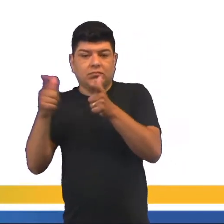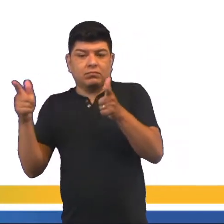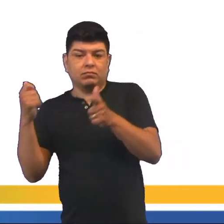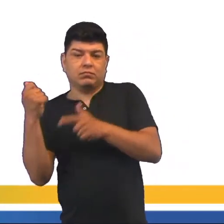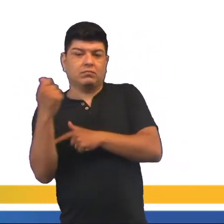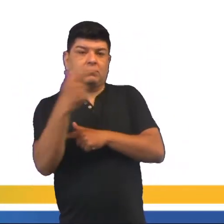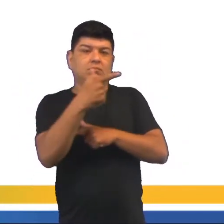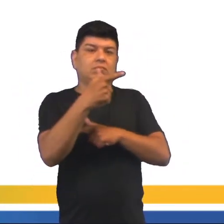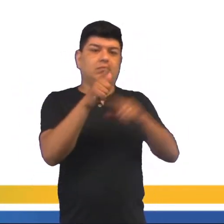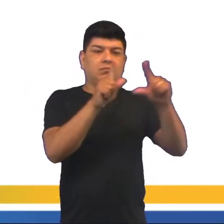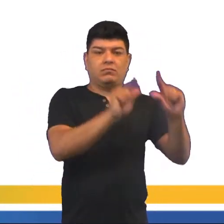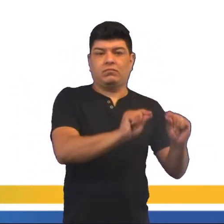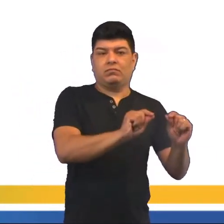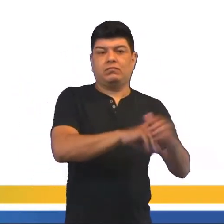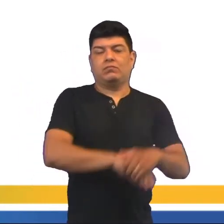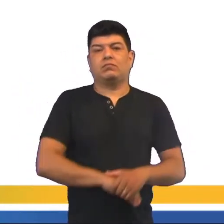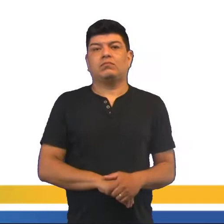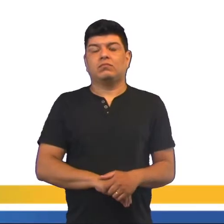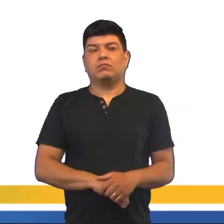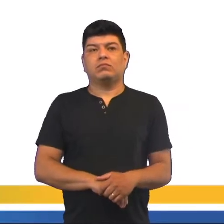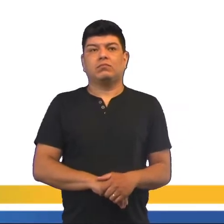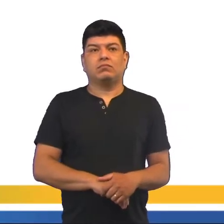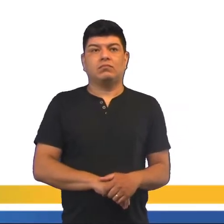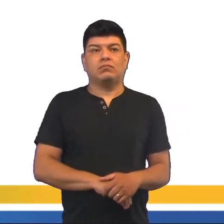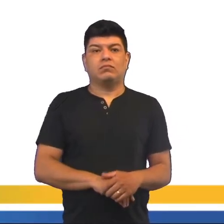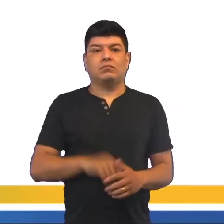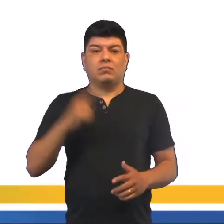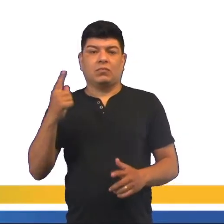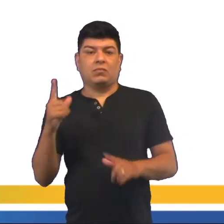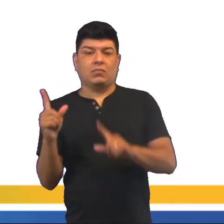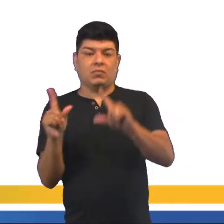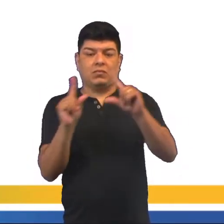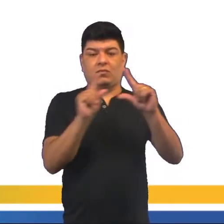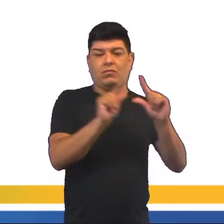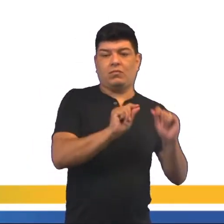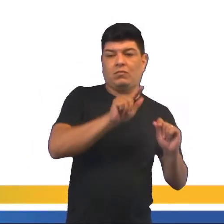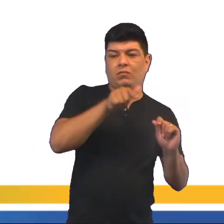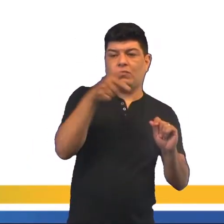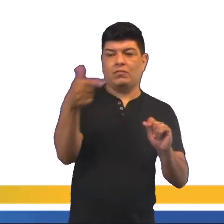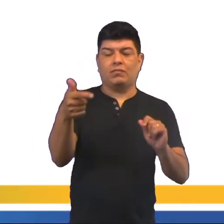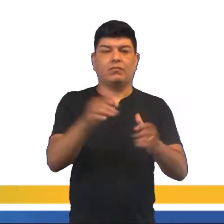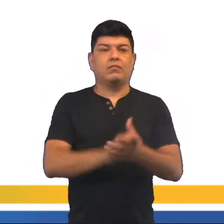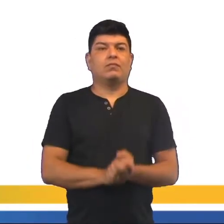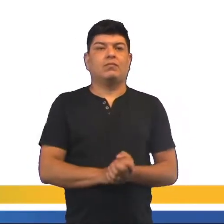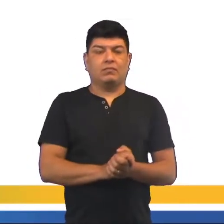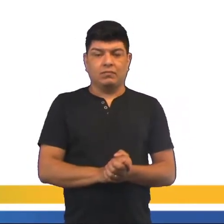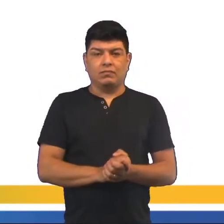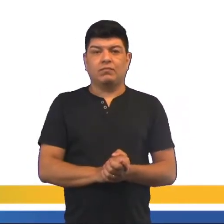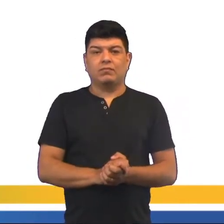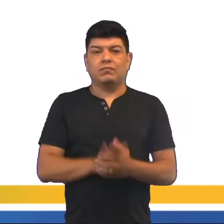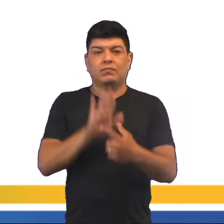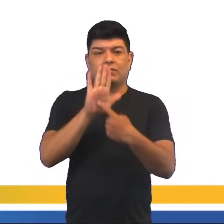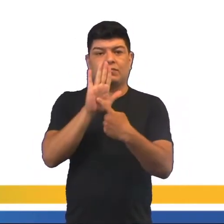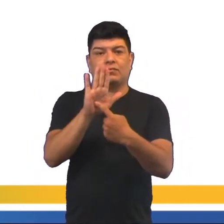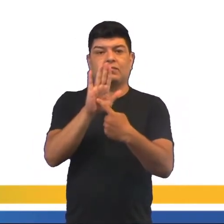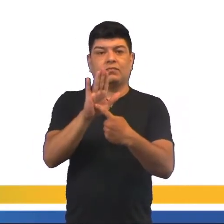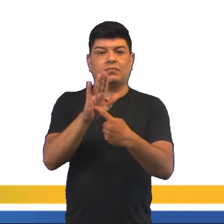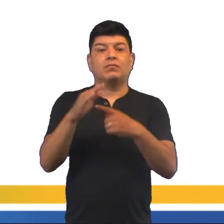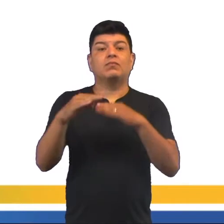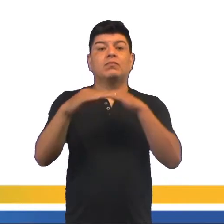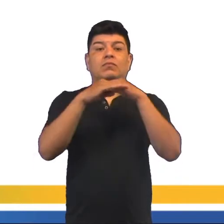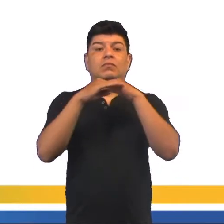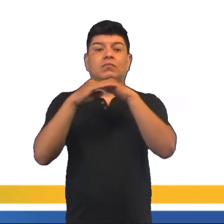outro. Então, nós poderíamos dizer que um é redução do outro. O que eles apresentam em